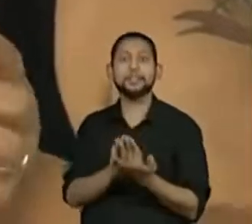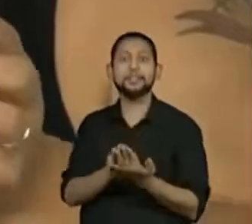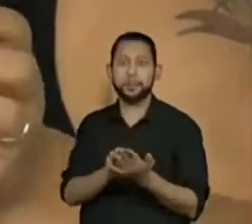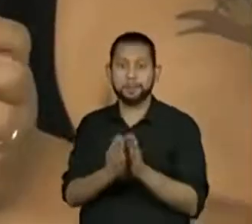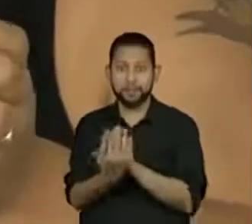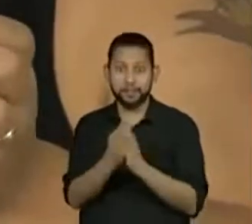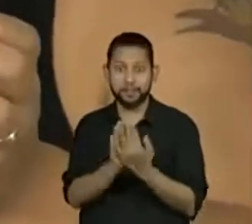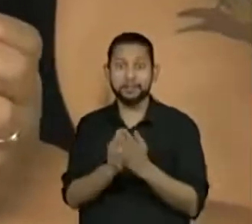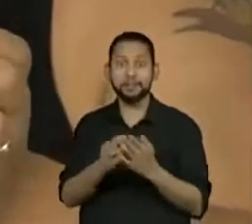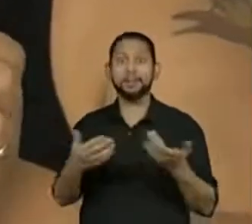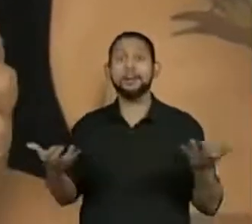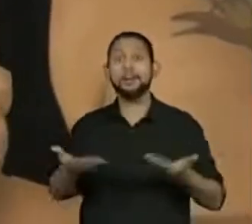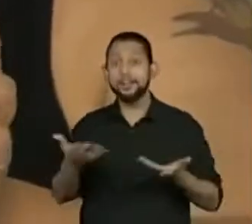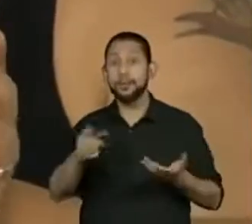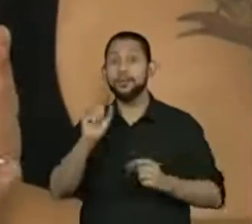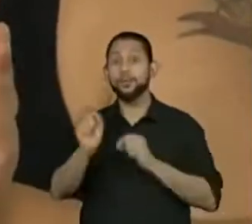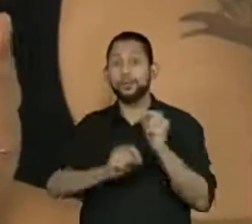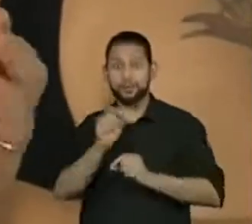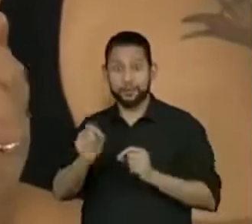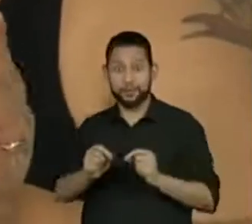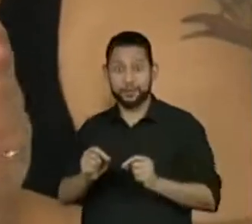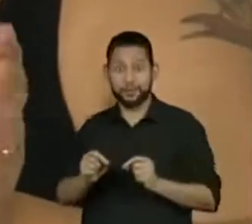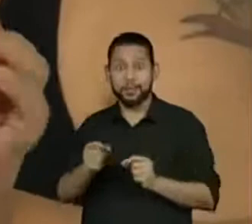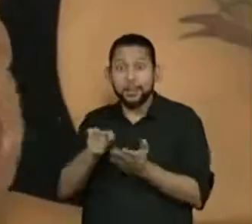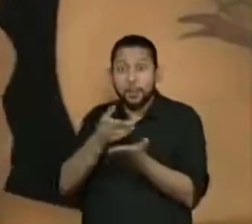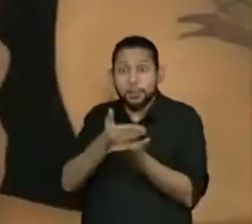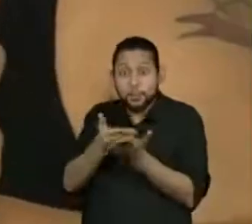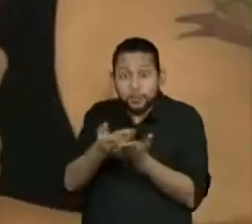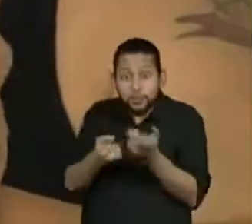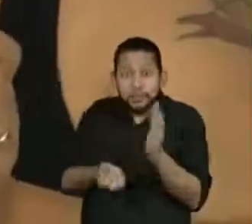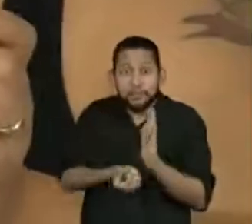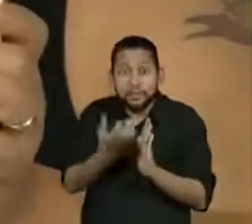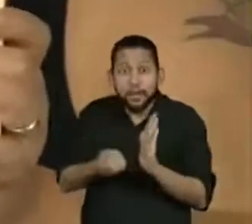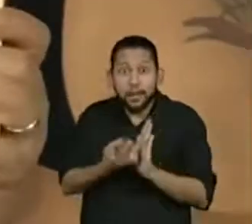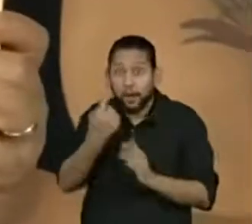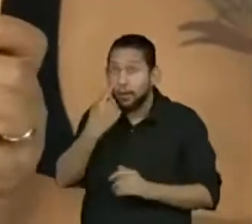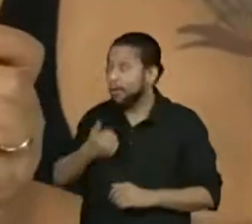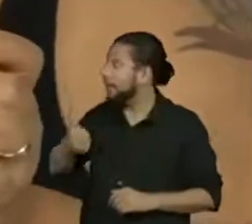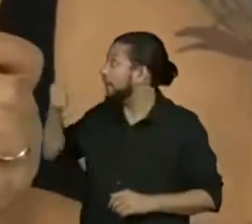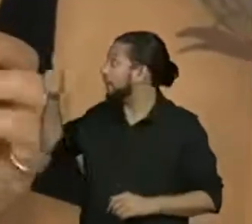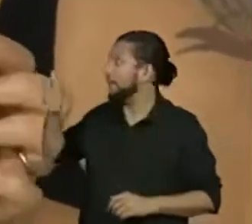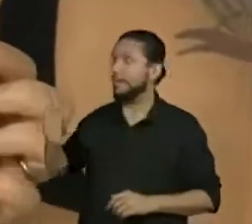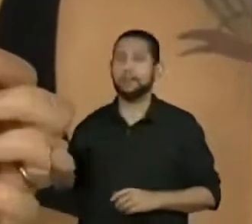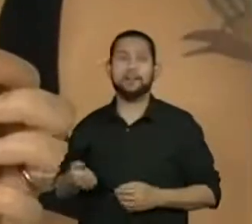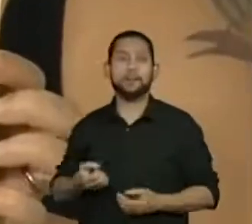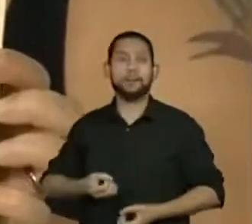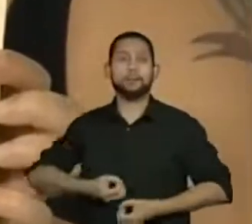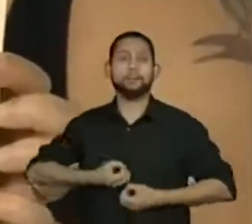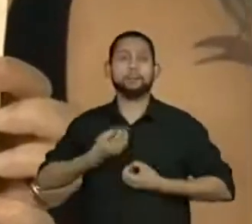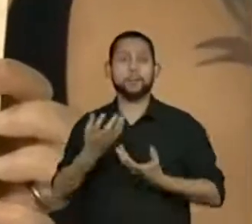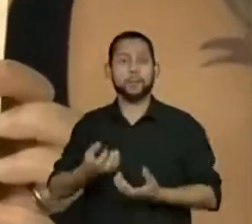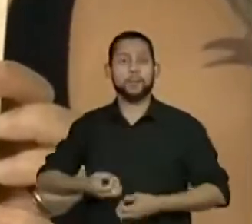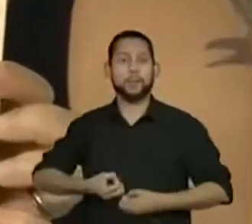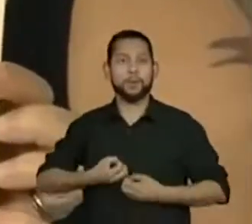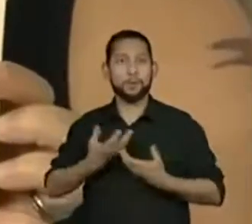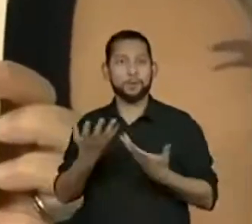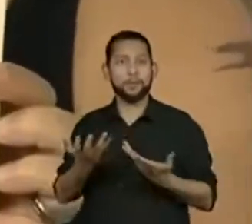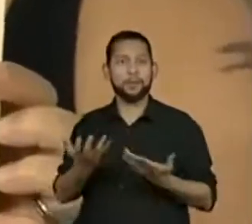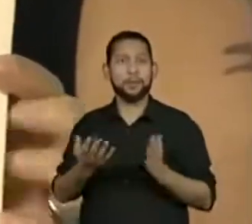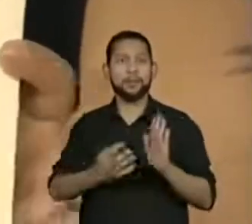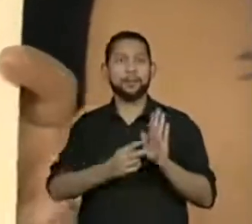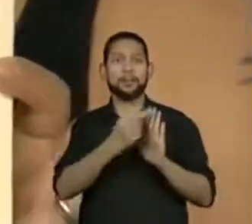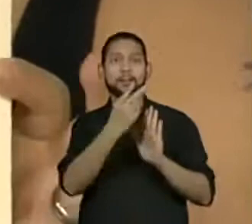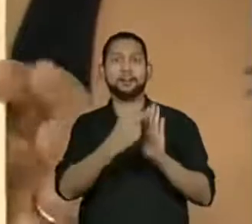então nós temos aqui o que seria ele entrando no Sarau seria o poema aqui é o poema